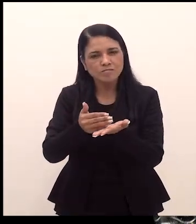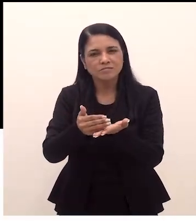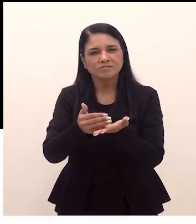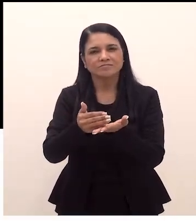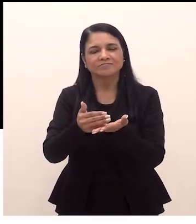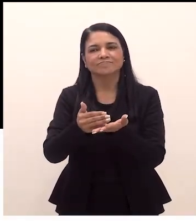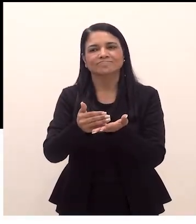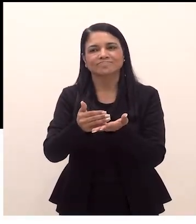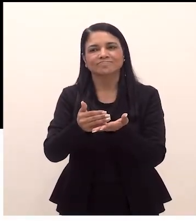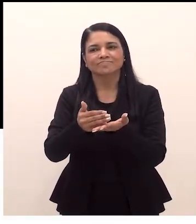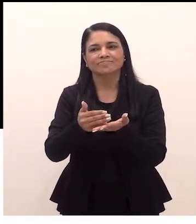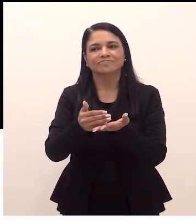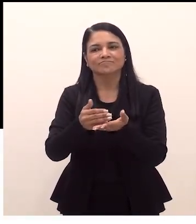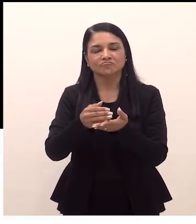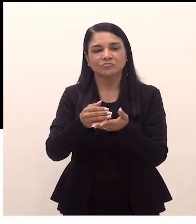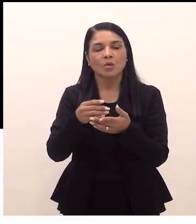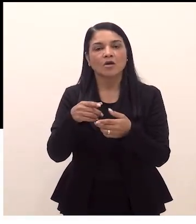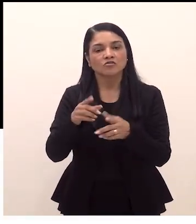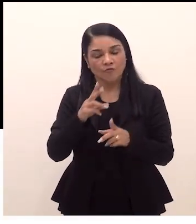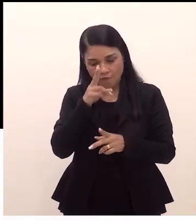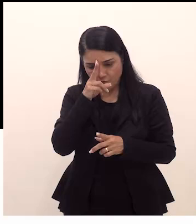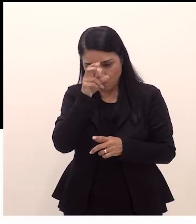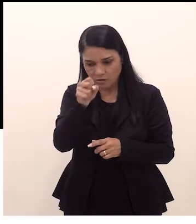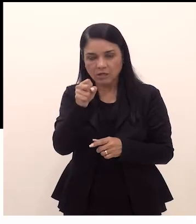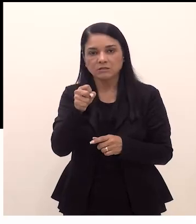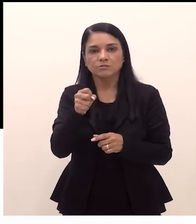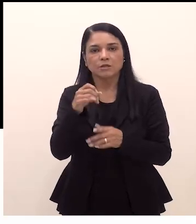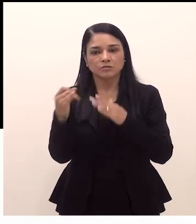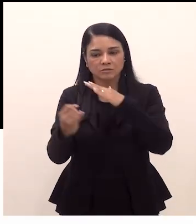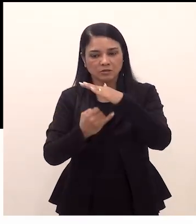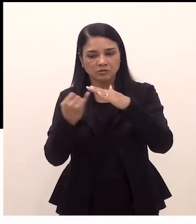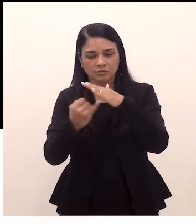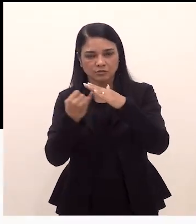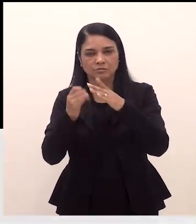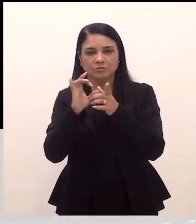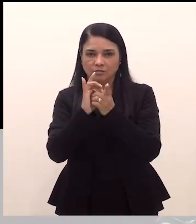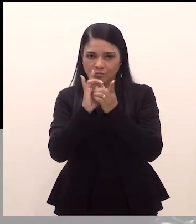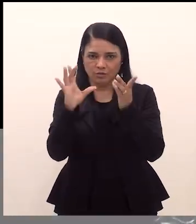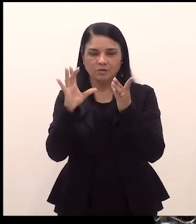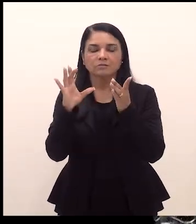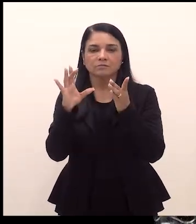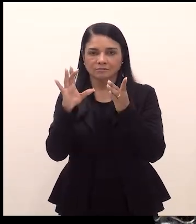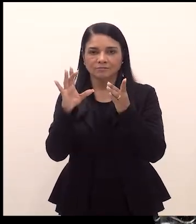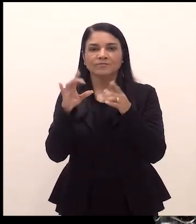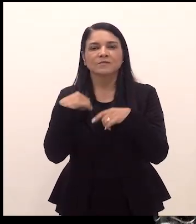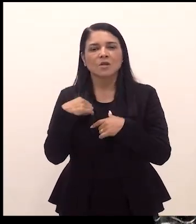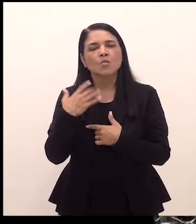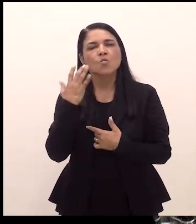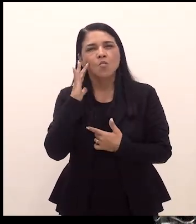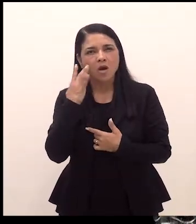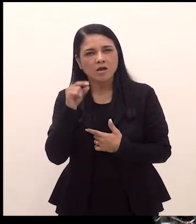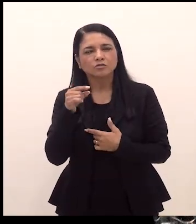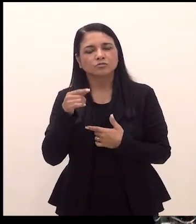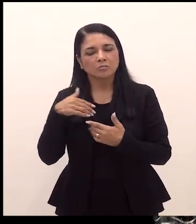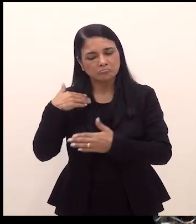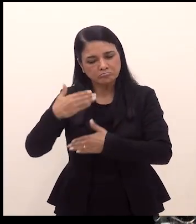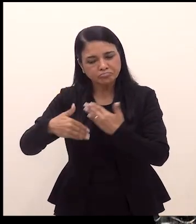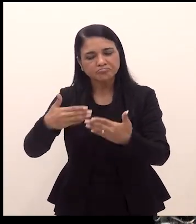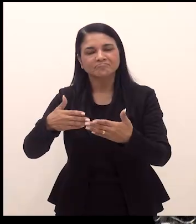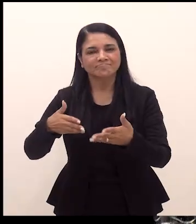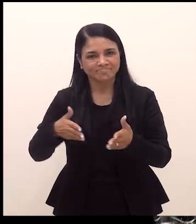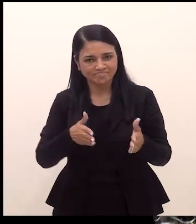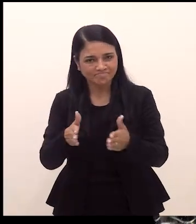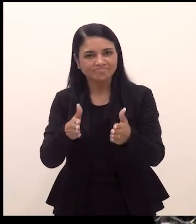por um processo, a gente talvez esteja iniciando um processo de despolarização e de fortalecimento das instituições democráticas. Então, eu acho